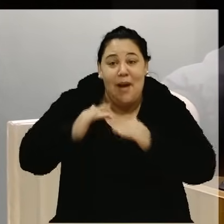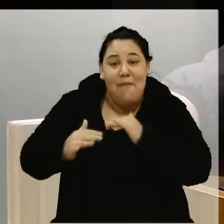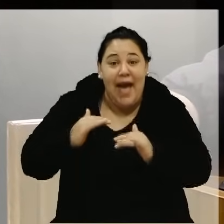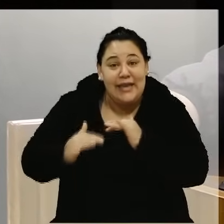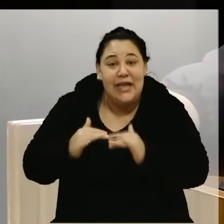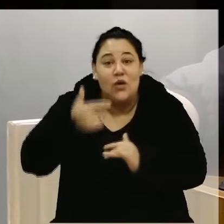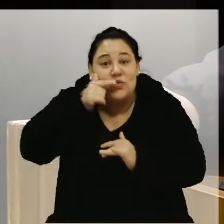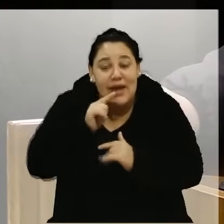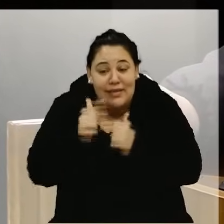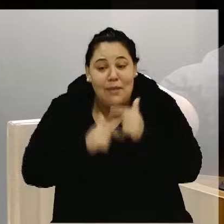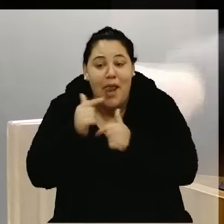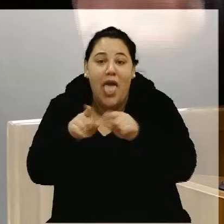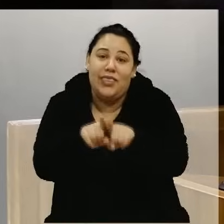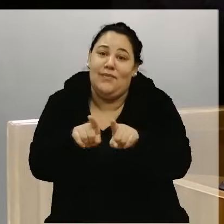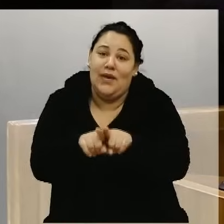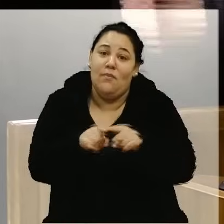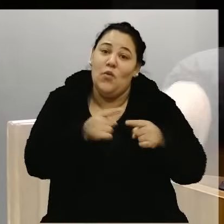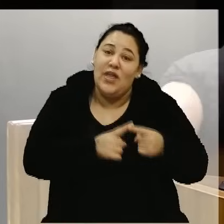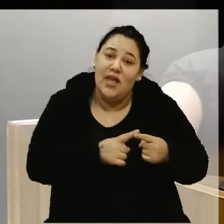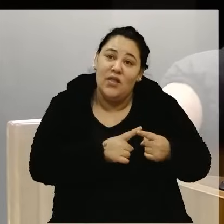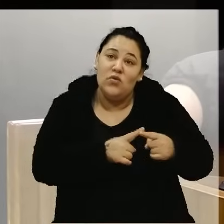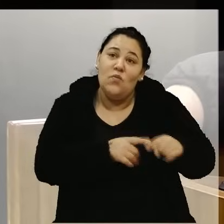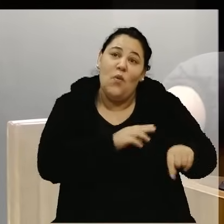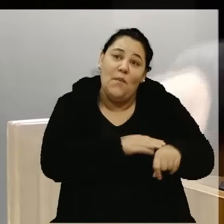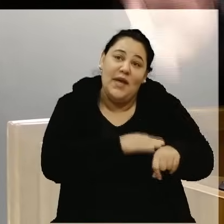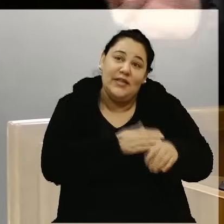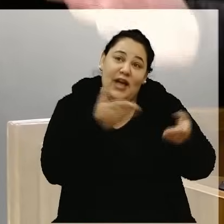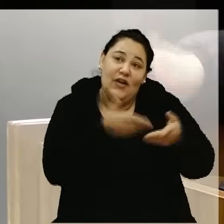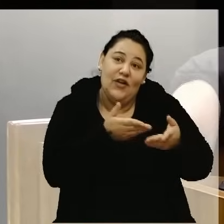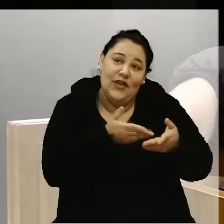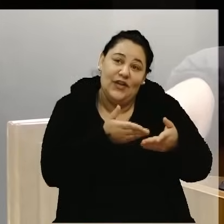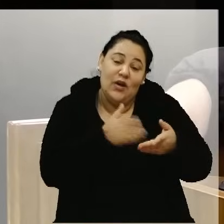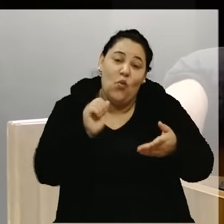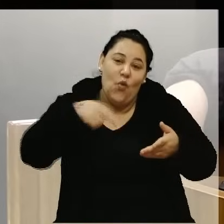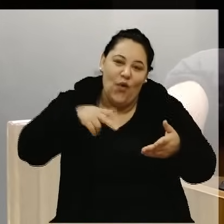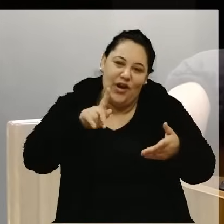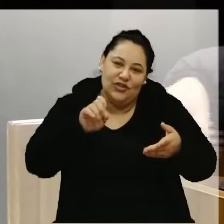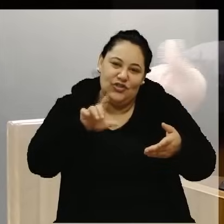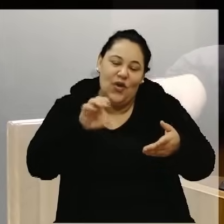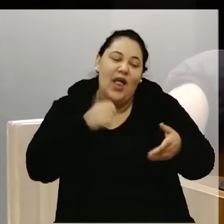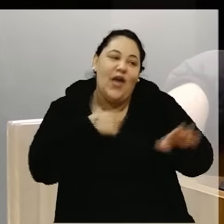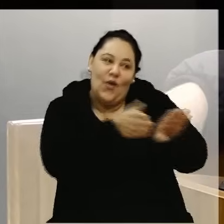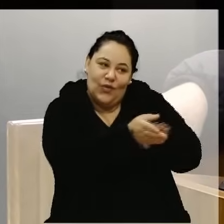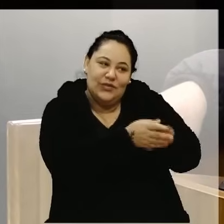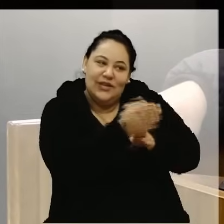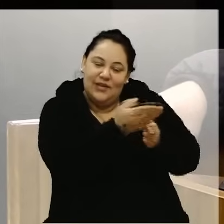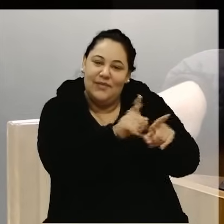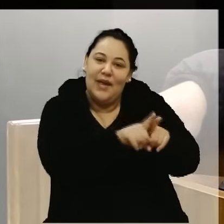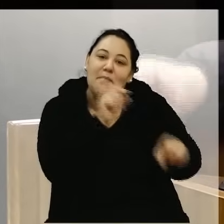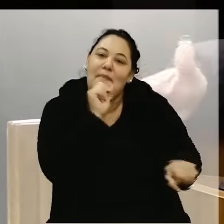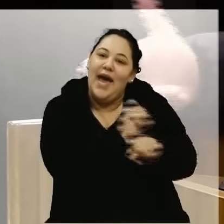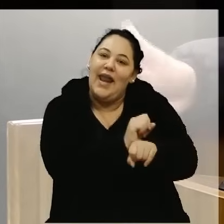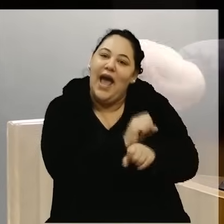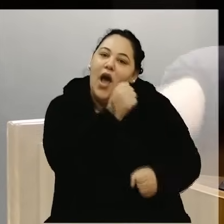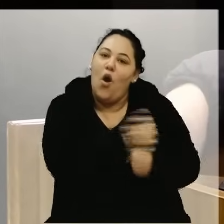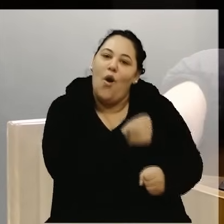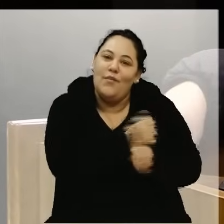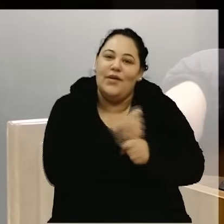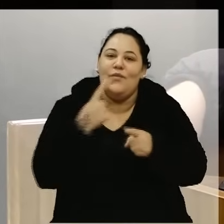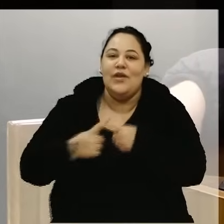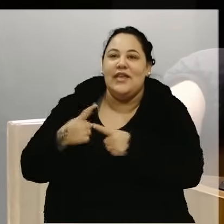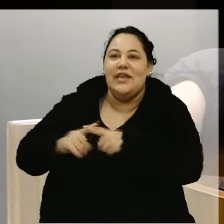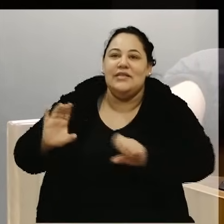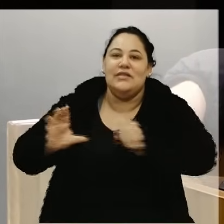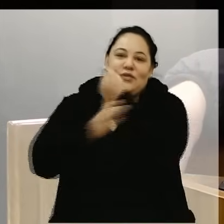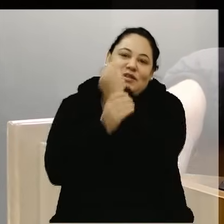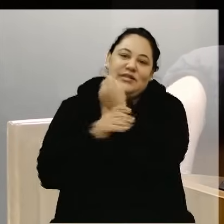também, num determinado momento, eu passo um pouquinho por cima do Ângelo e eu aconselho ele diretamente parar as obras por questão de segurança de quem está